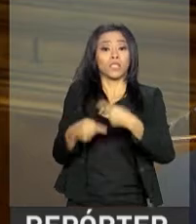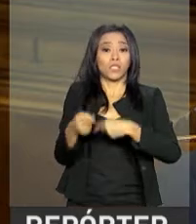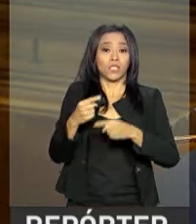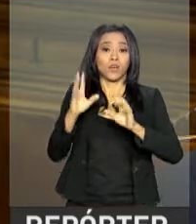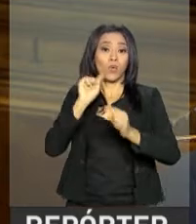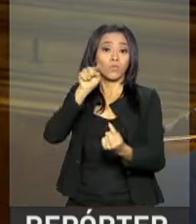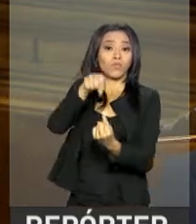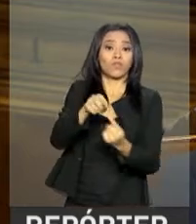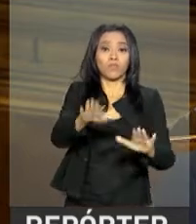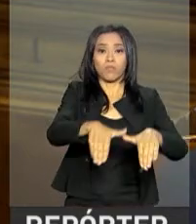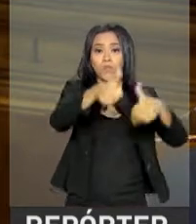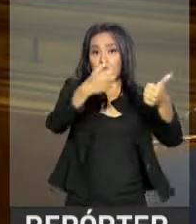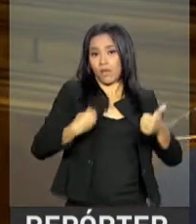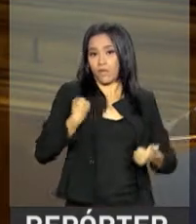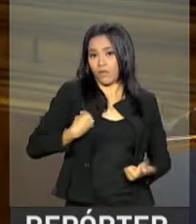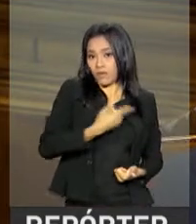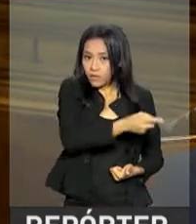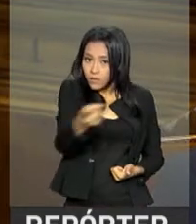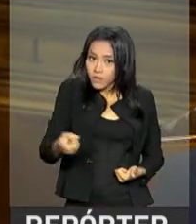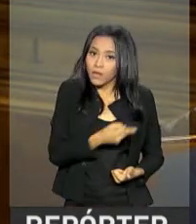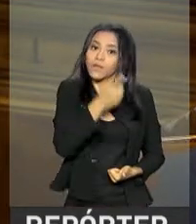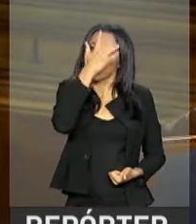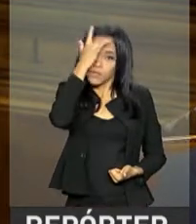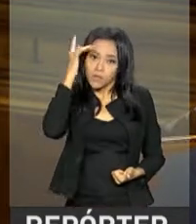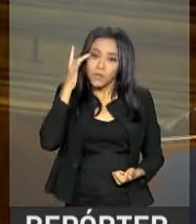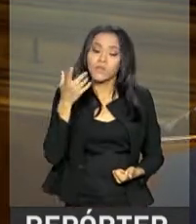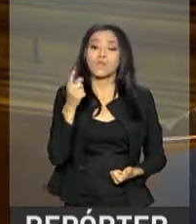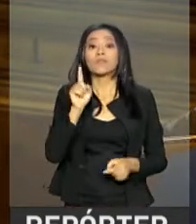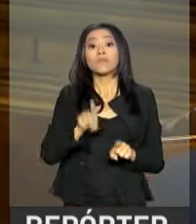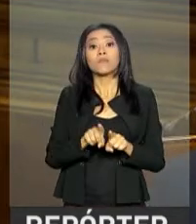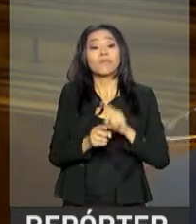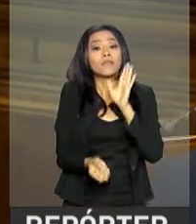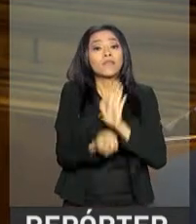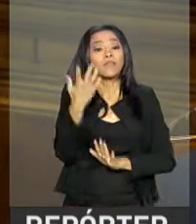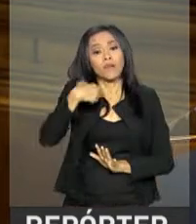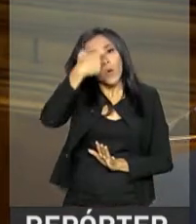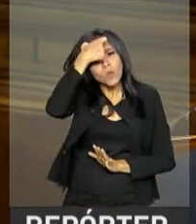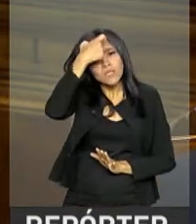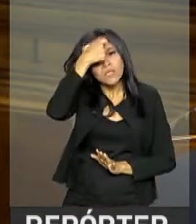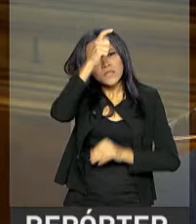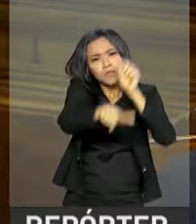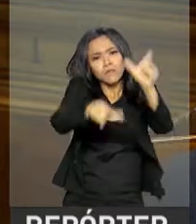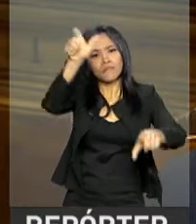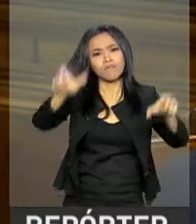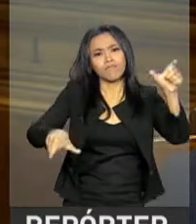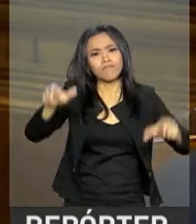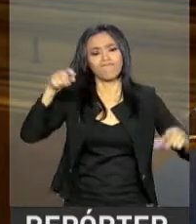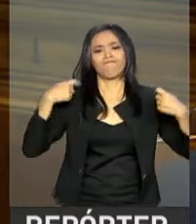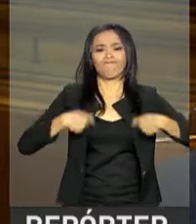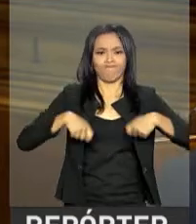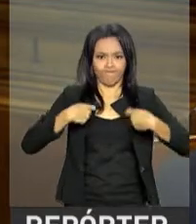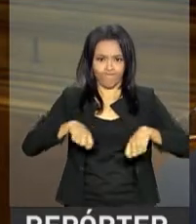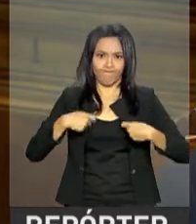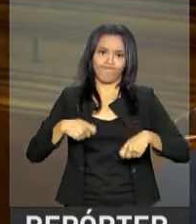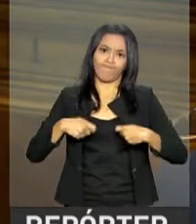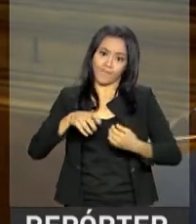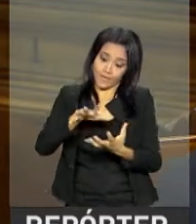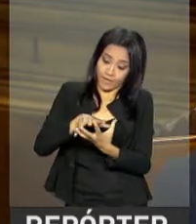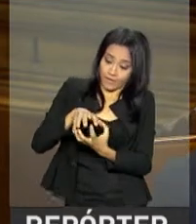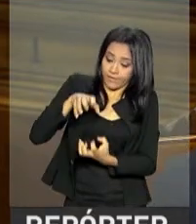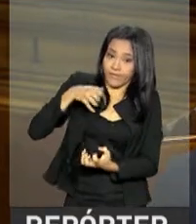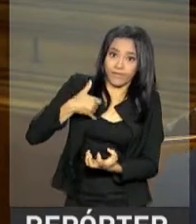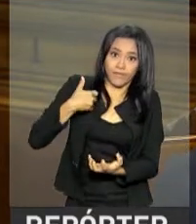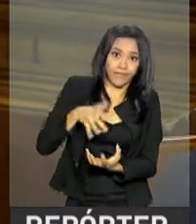e também de criar uma conscientização da necessidade de um